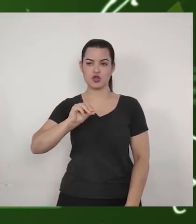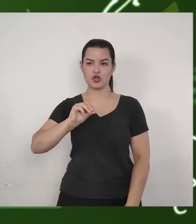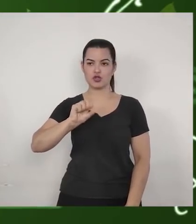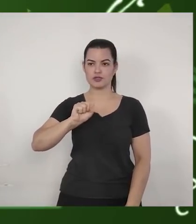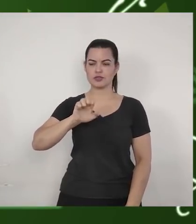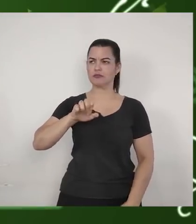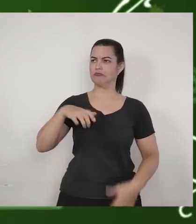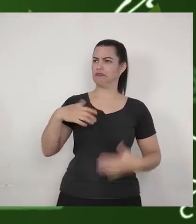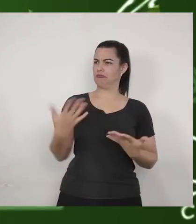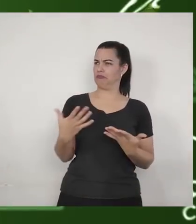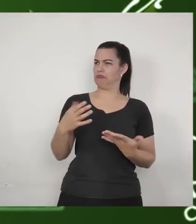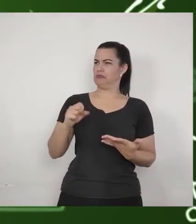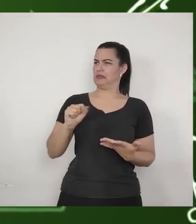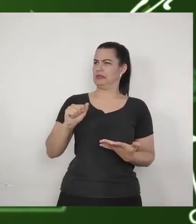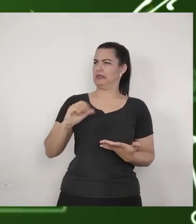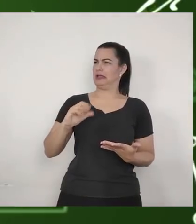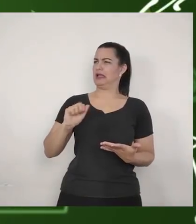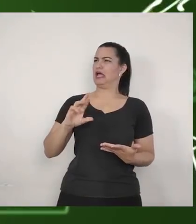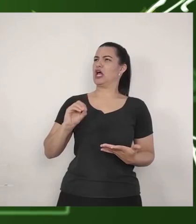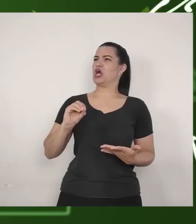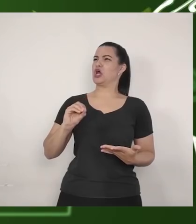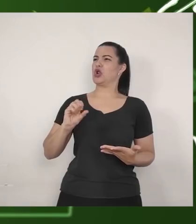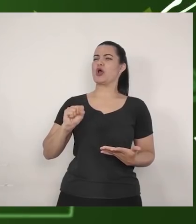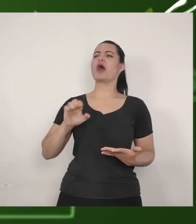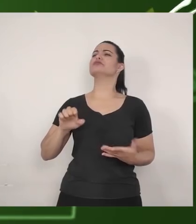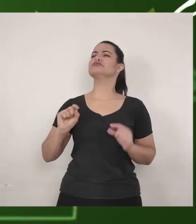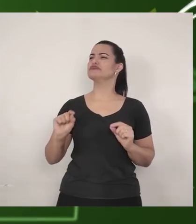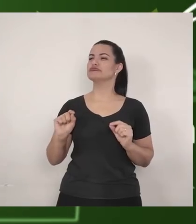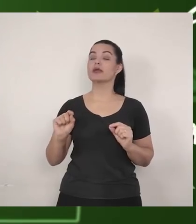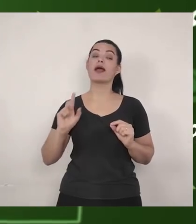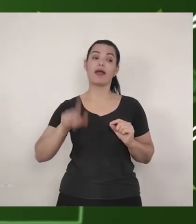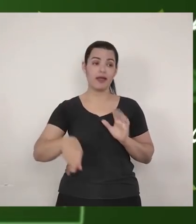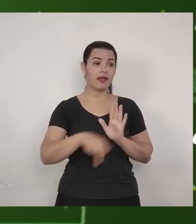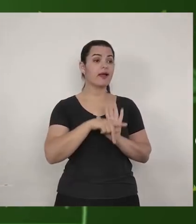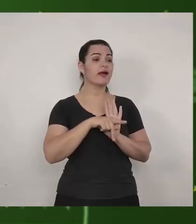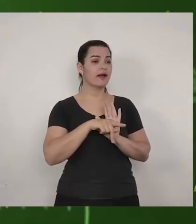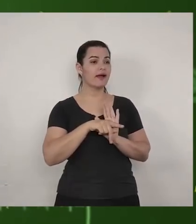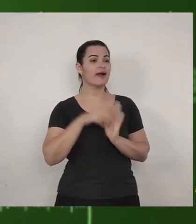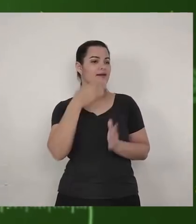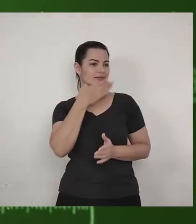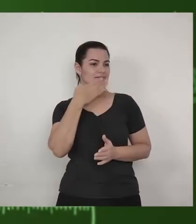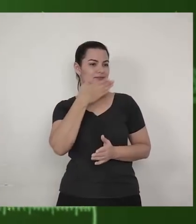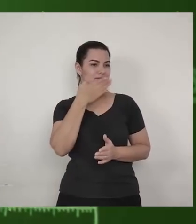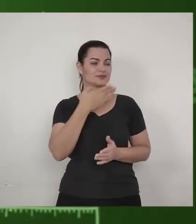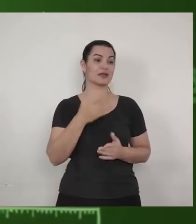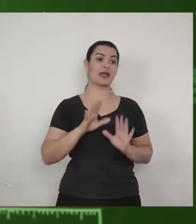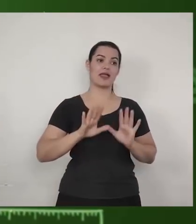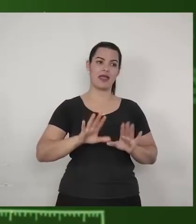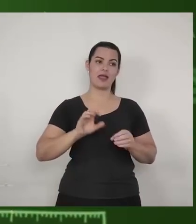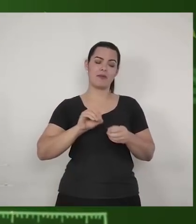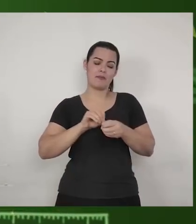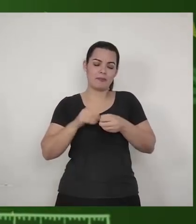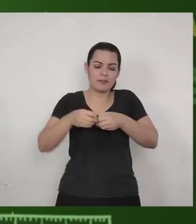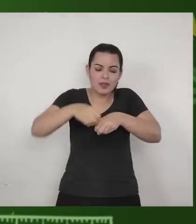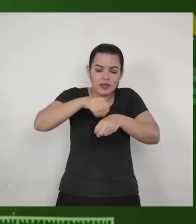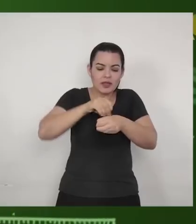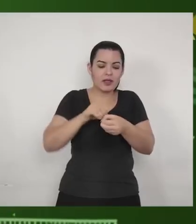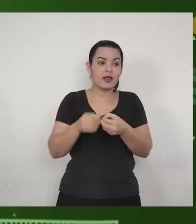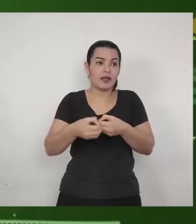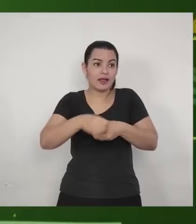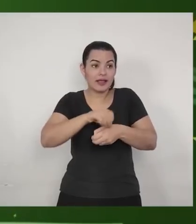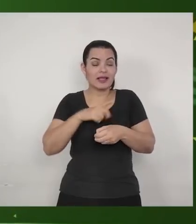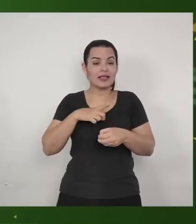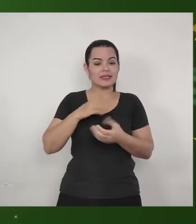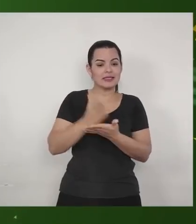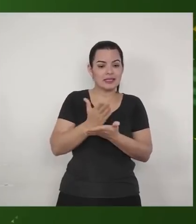Sacarose? A sacarose, Kika, já é o açúcar. Ela é uma molécula composta de